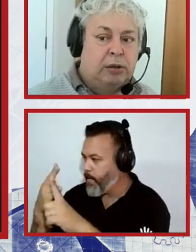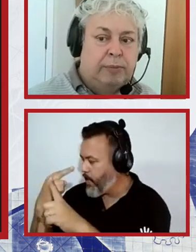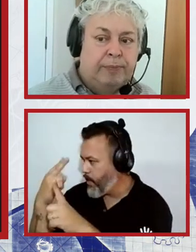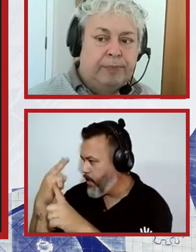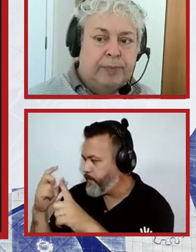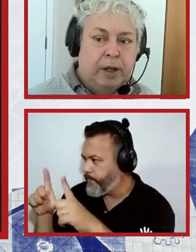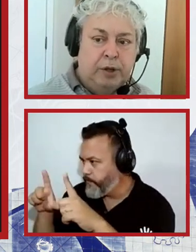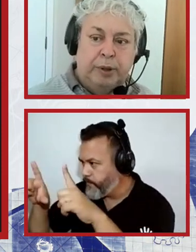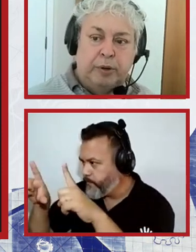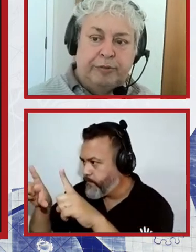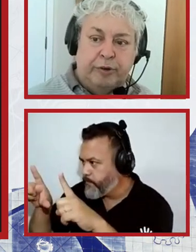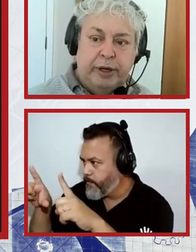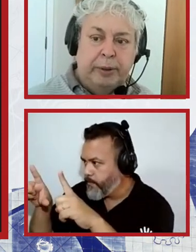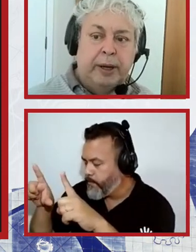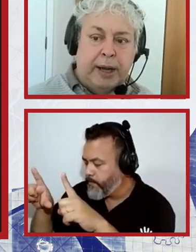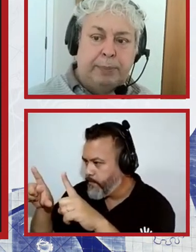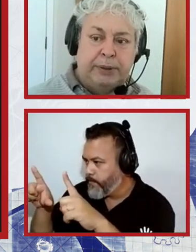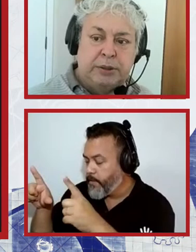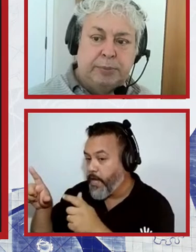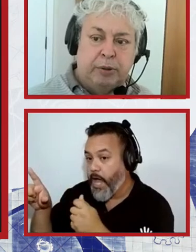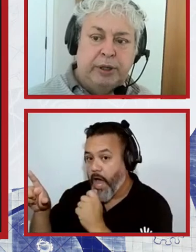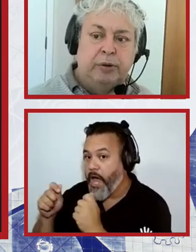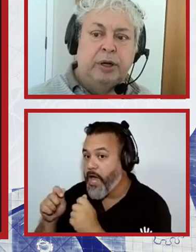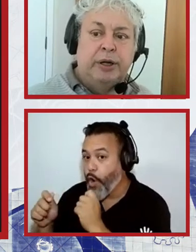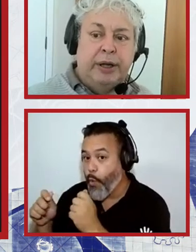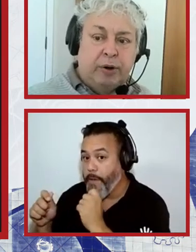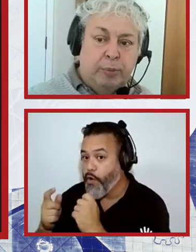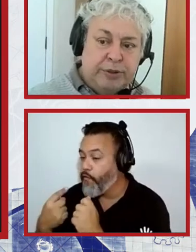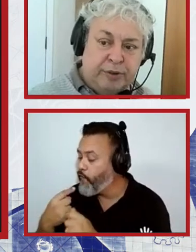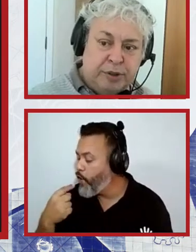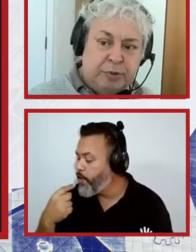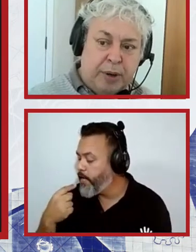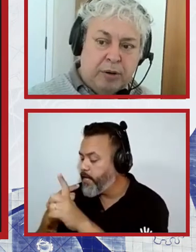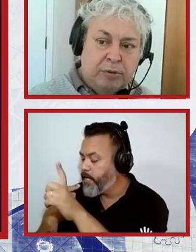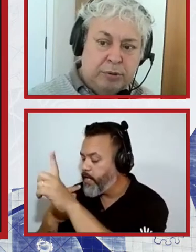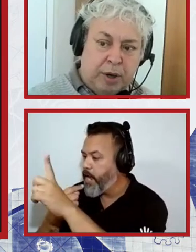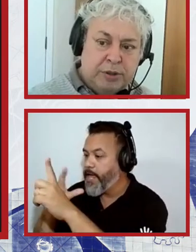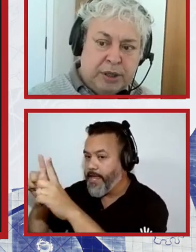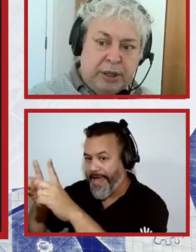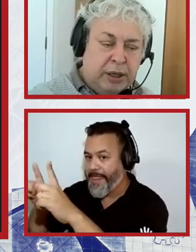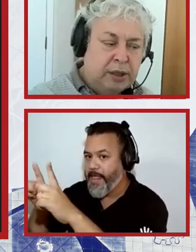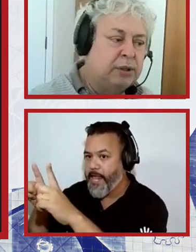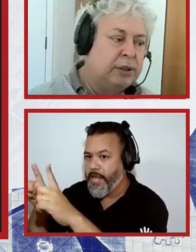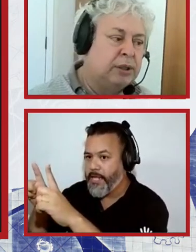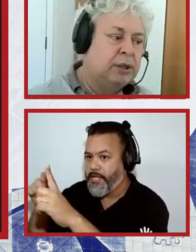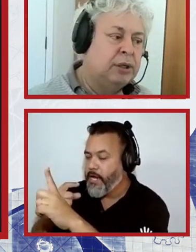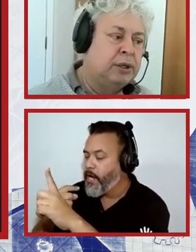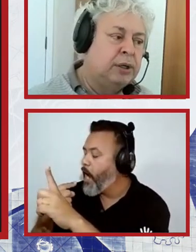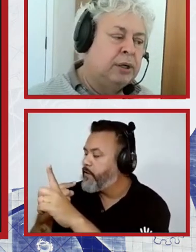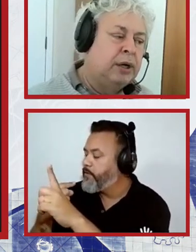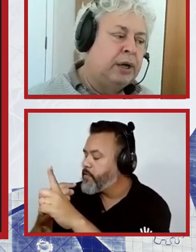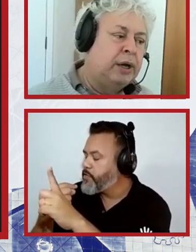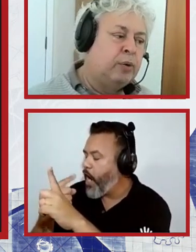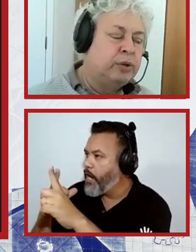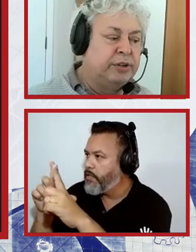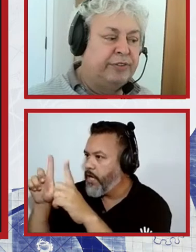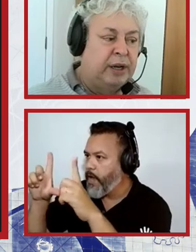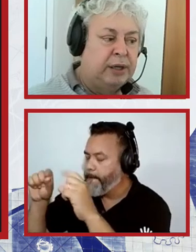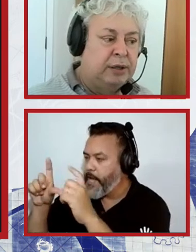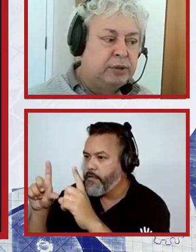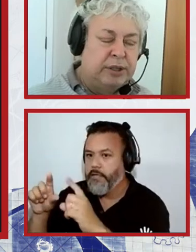por exemplo. E o microfone capta esse barulhinho e é como se fosse o mouse clicando ali.